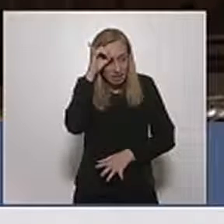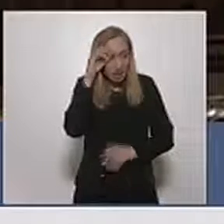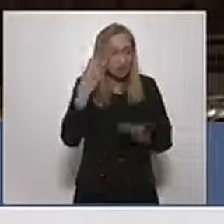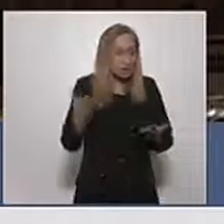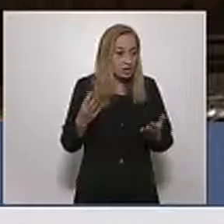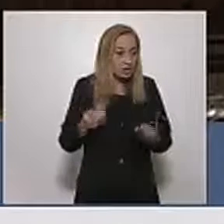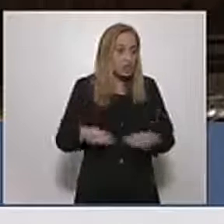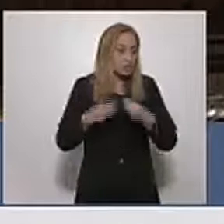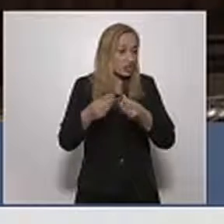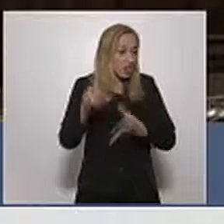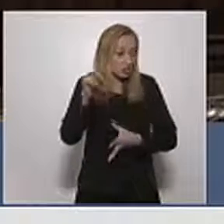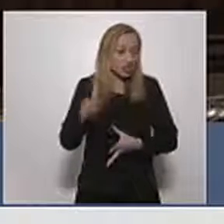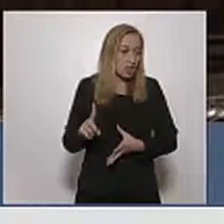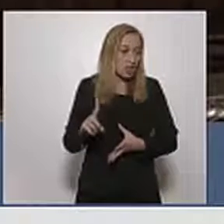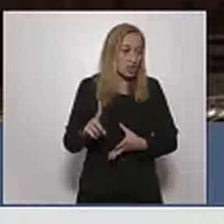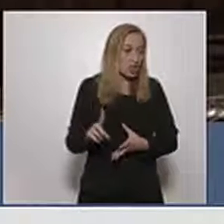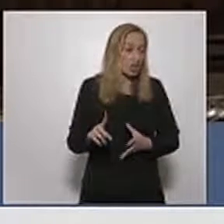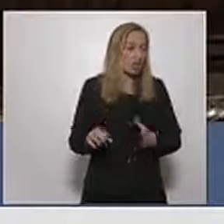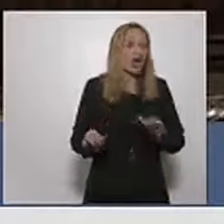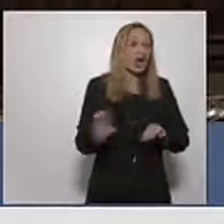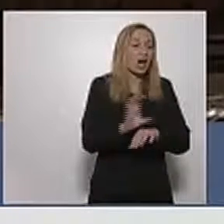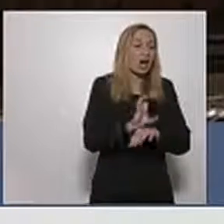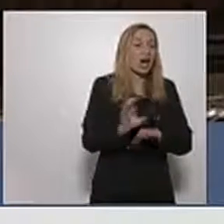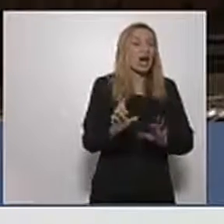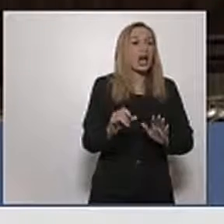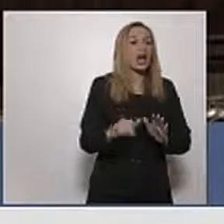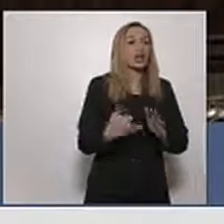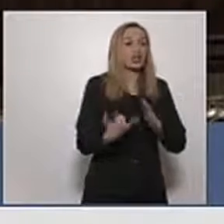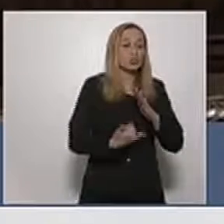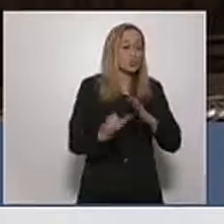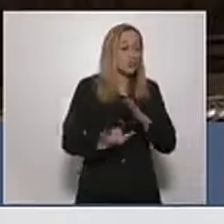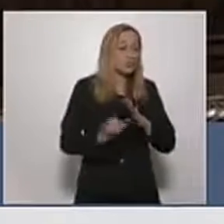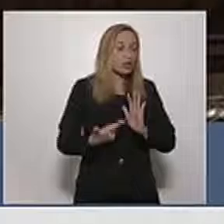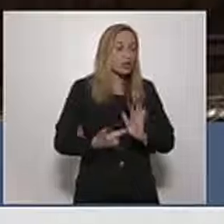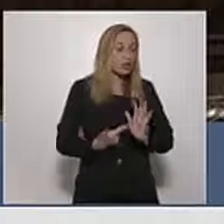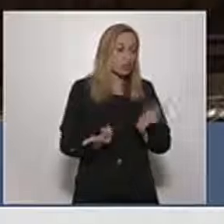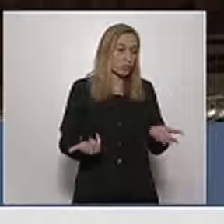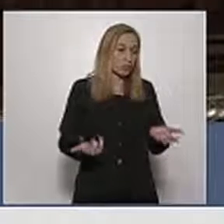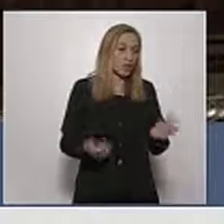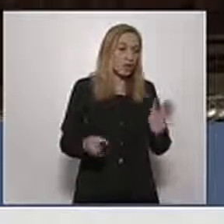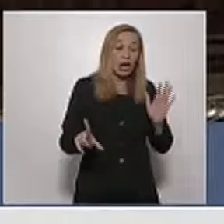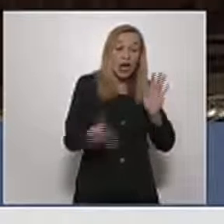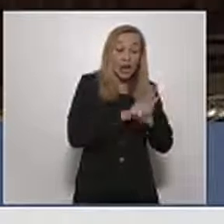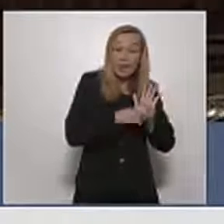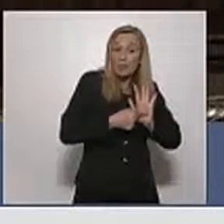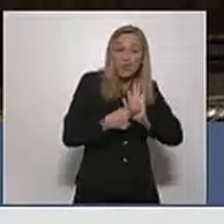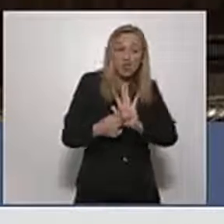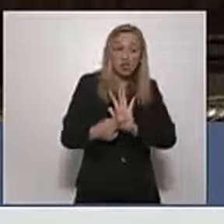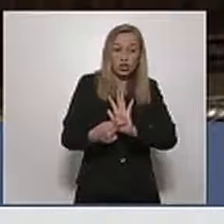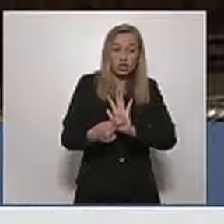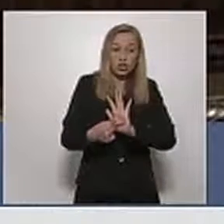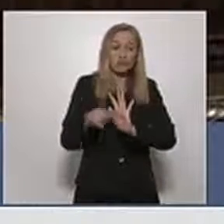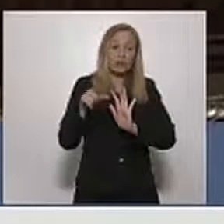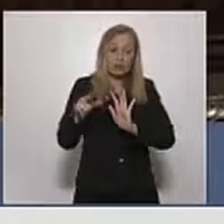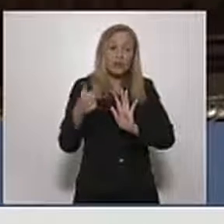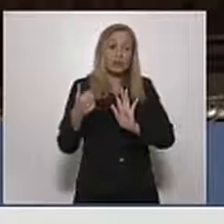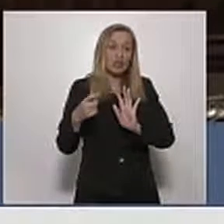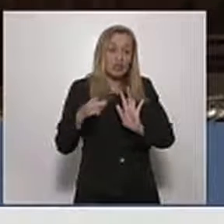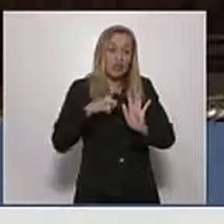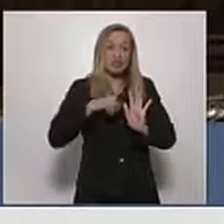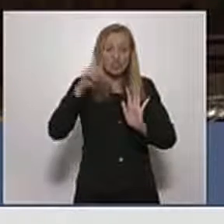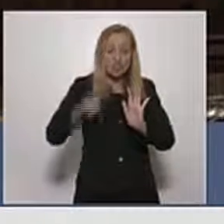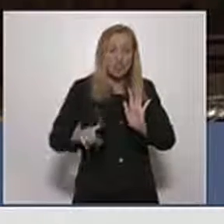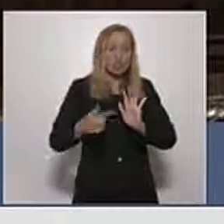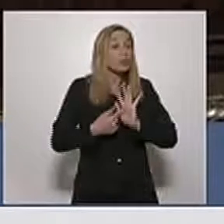garante que você é inocente até que se prove o contrário, não vale para favelado. O favelado, para sair da sua favela